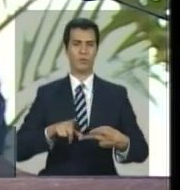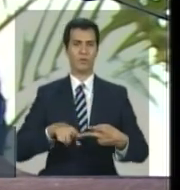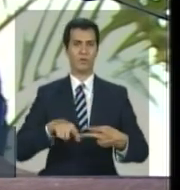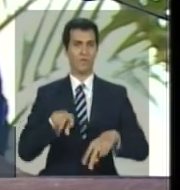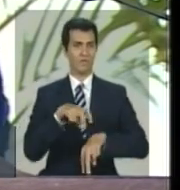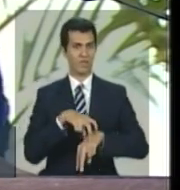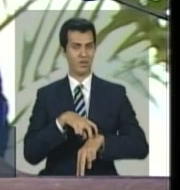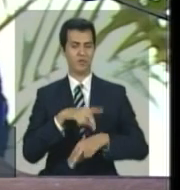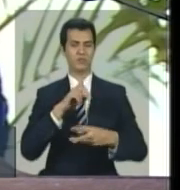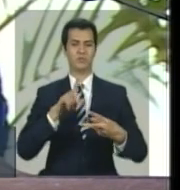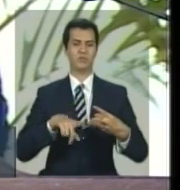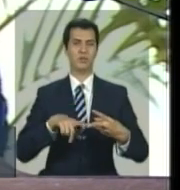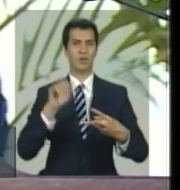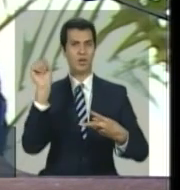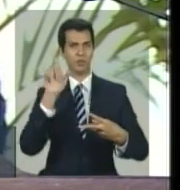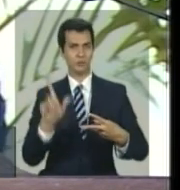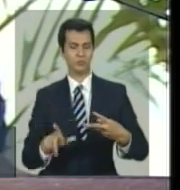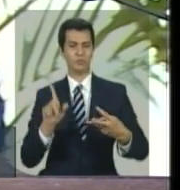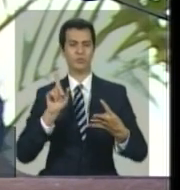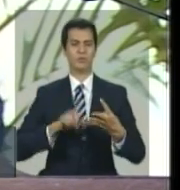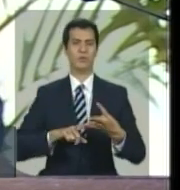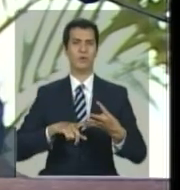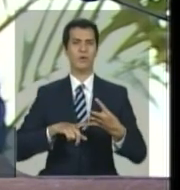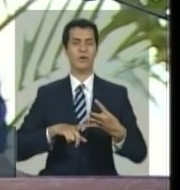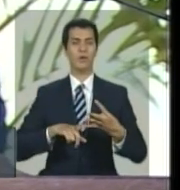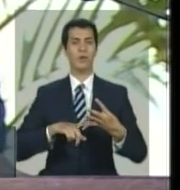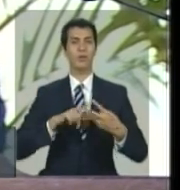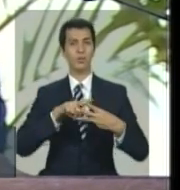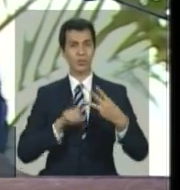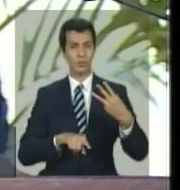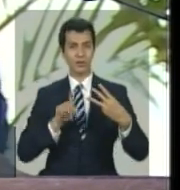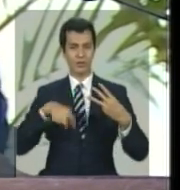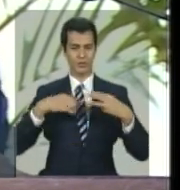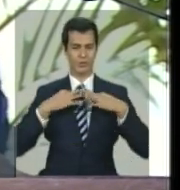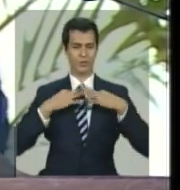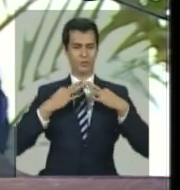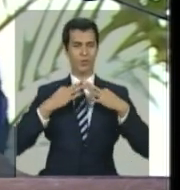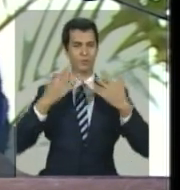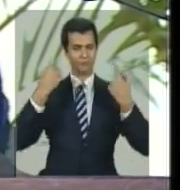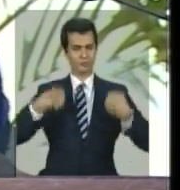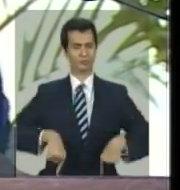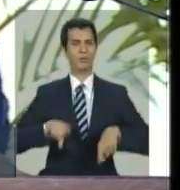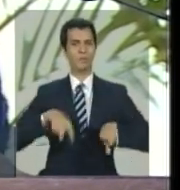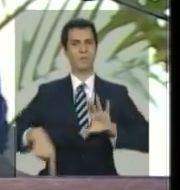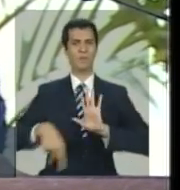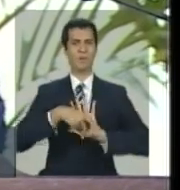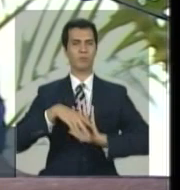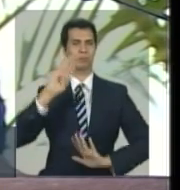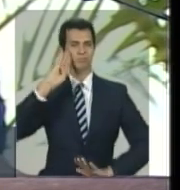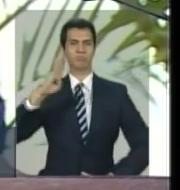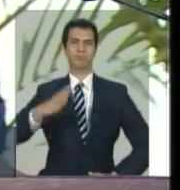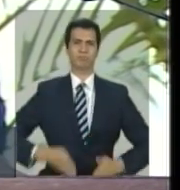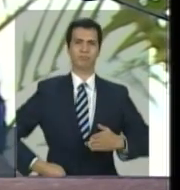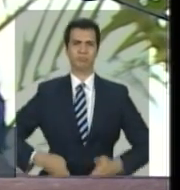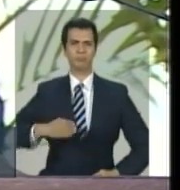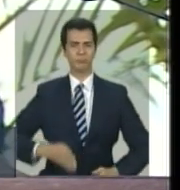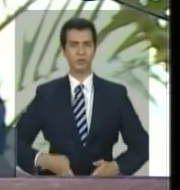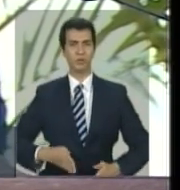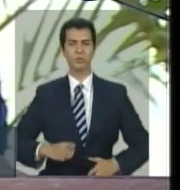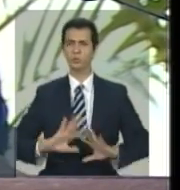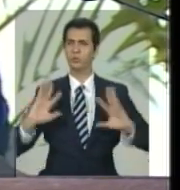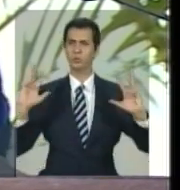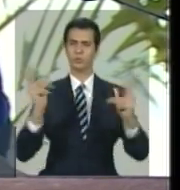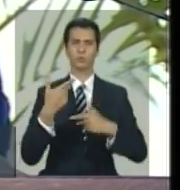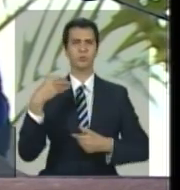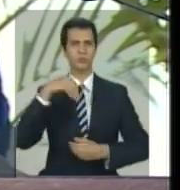o azul representam uma verdadeira segunda pele e cujo respirar diário de seus valorosos